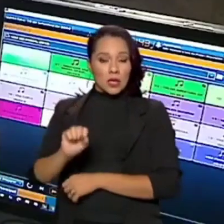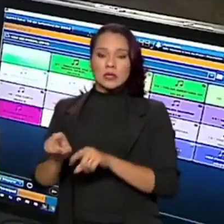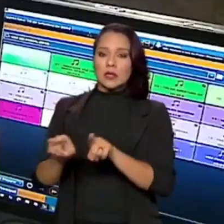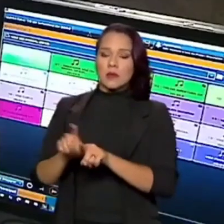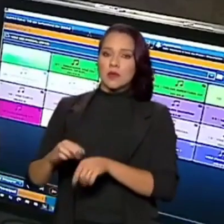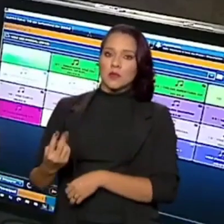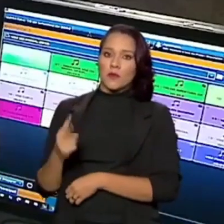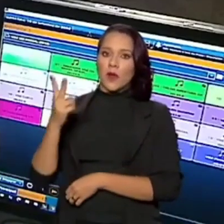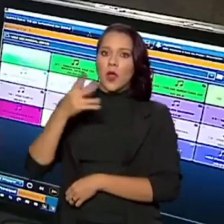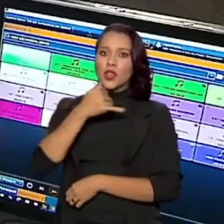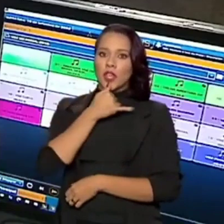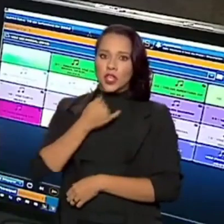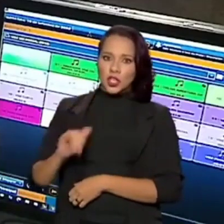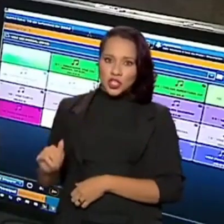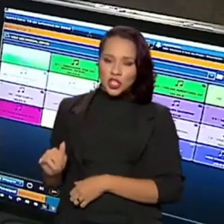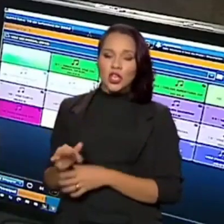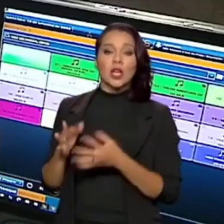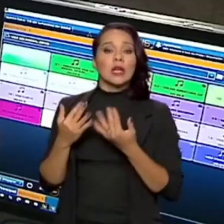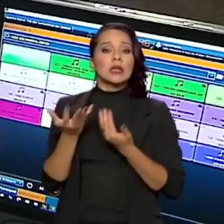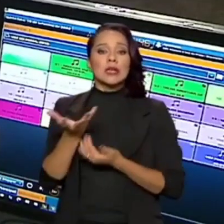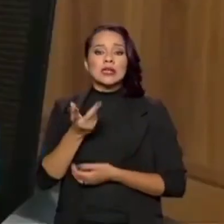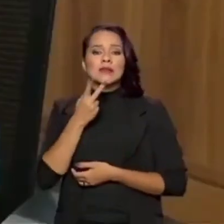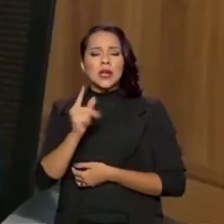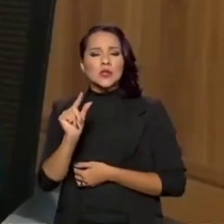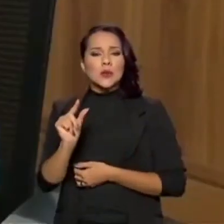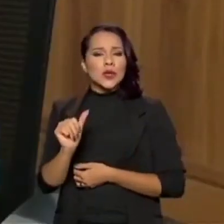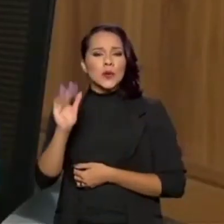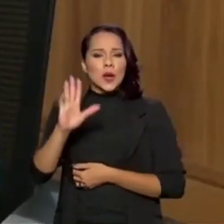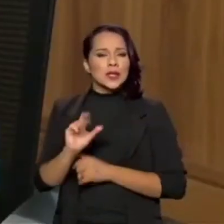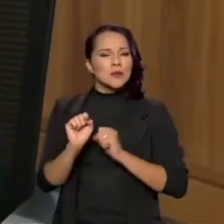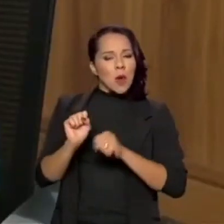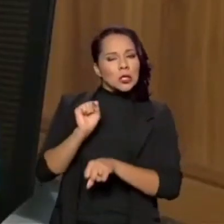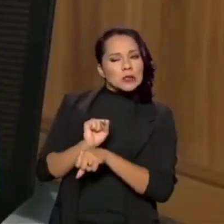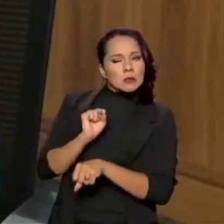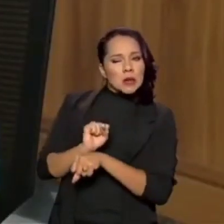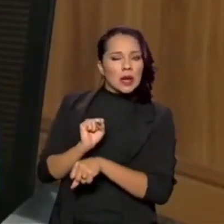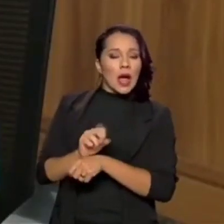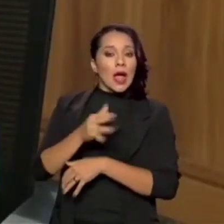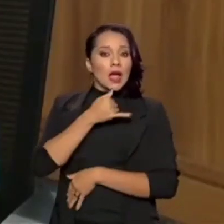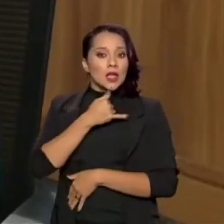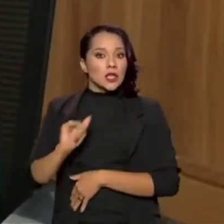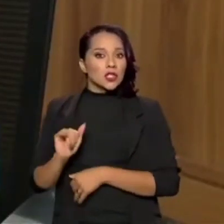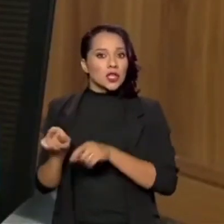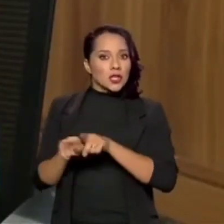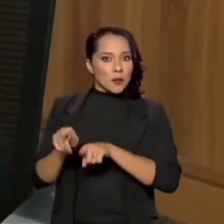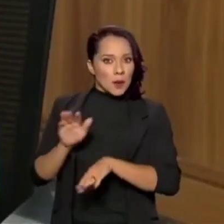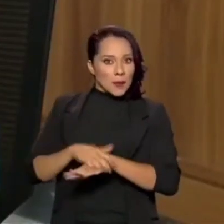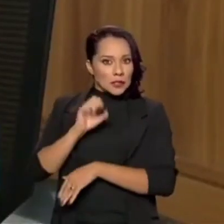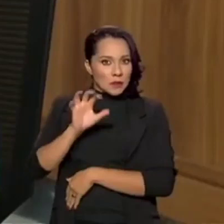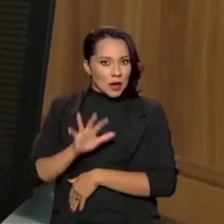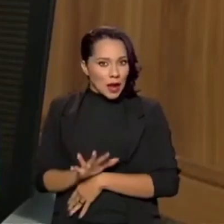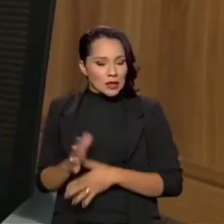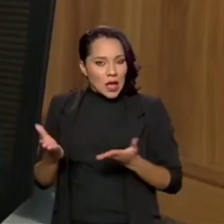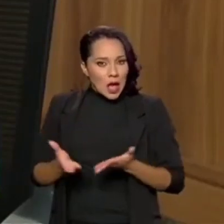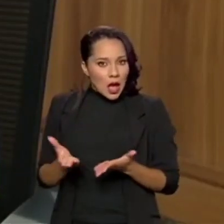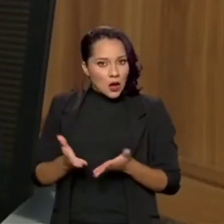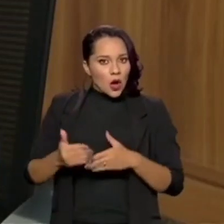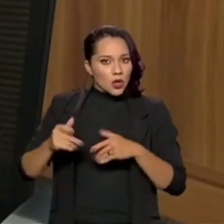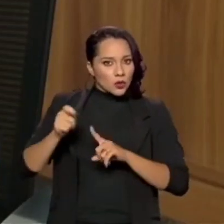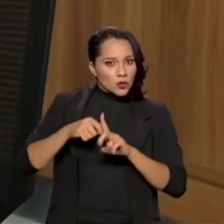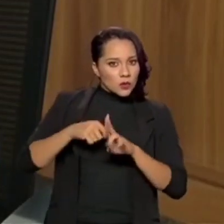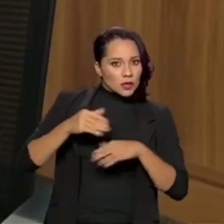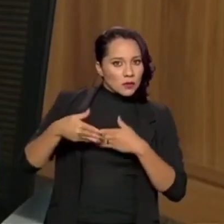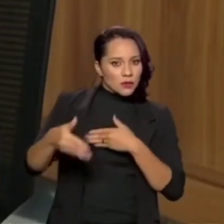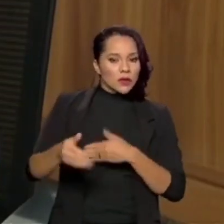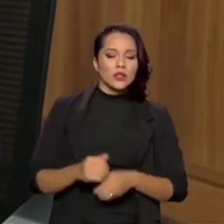sobre o preço da energia elétrica também. Então, eu queria que o senhor falasse um pouco se a gente pode esperar energia também mais barata agora nos próximos